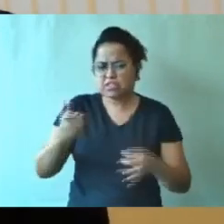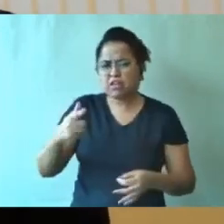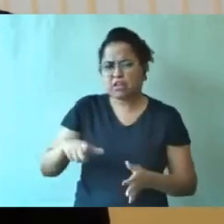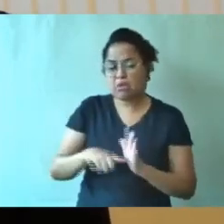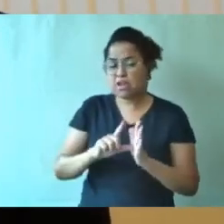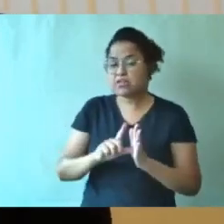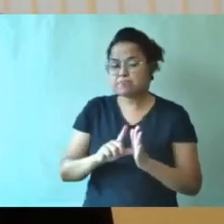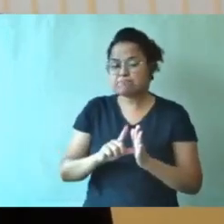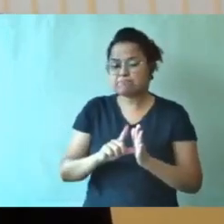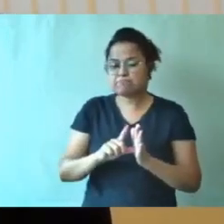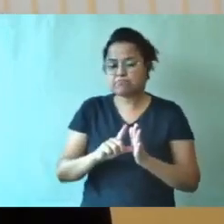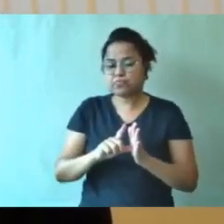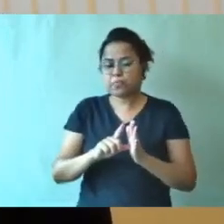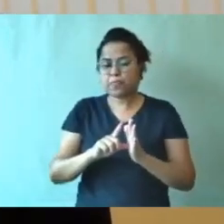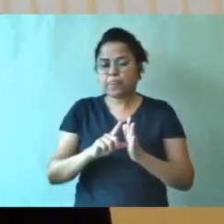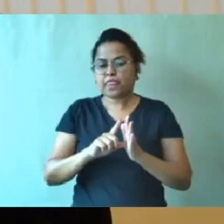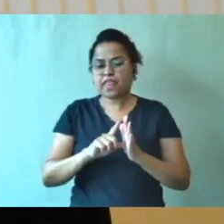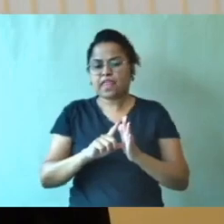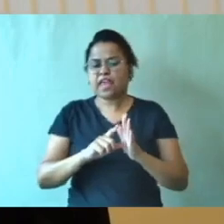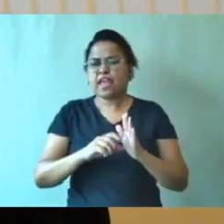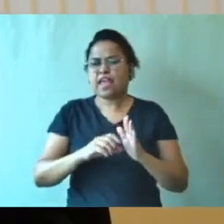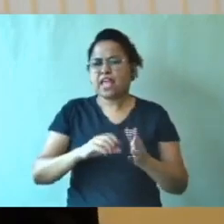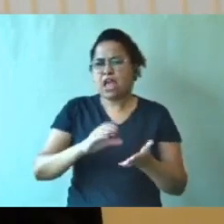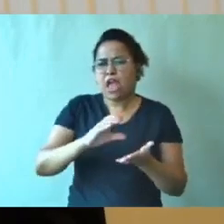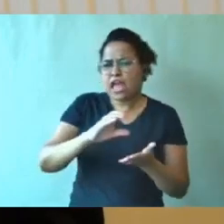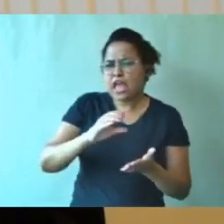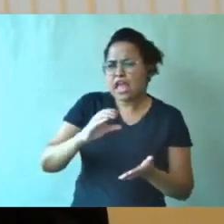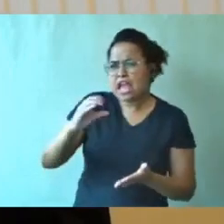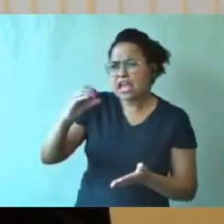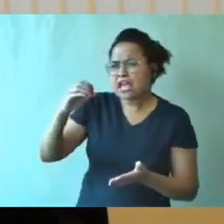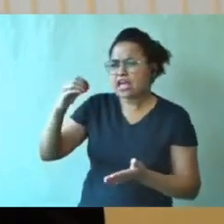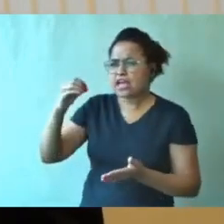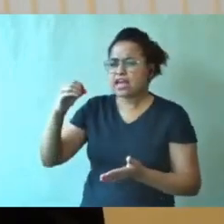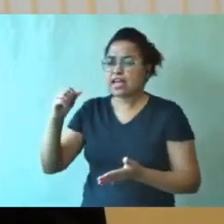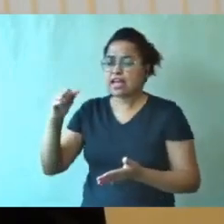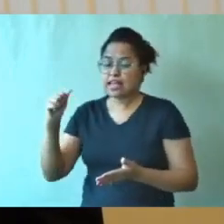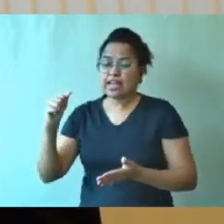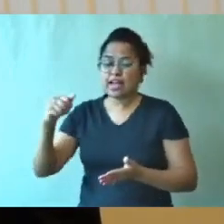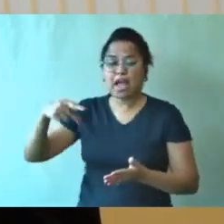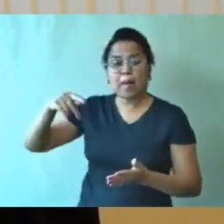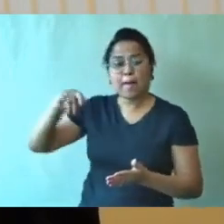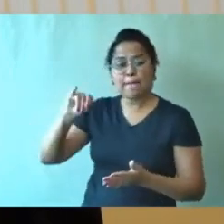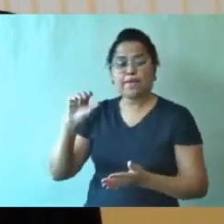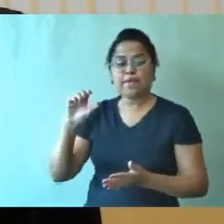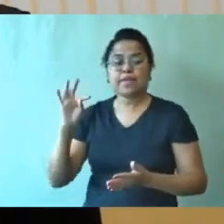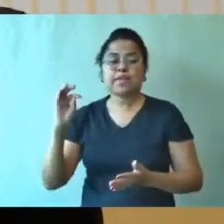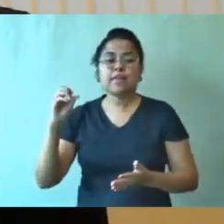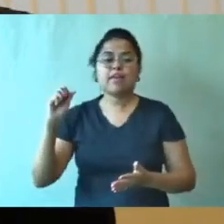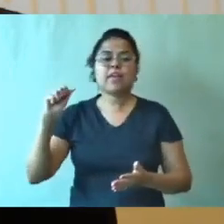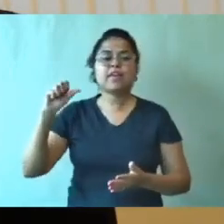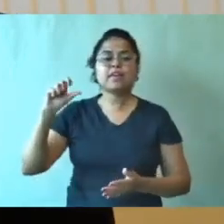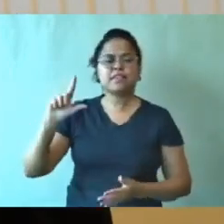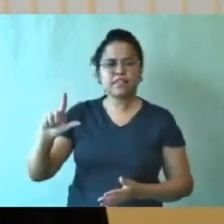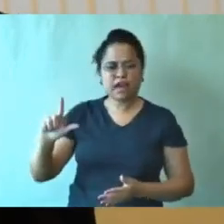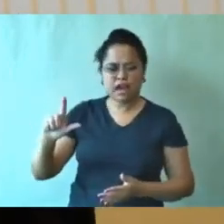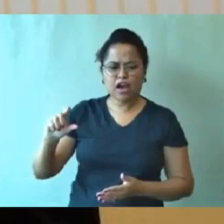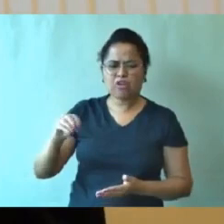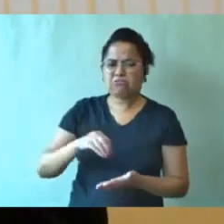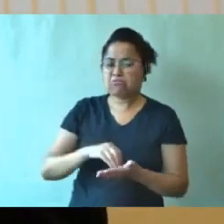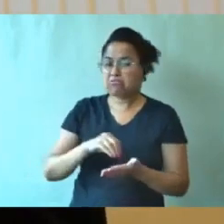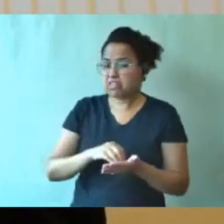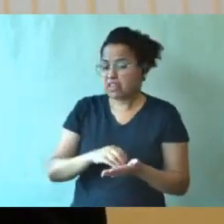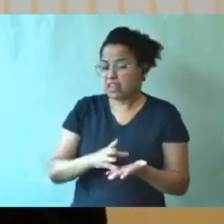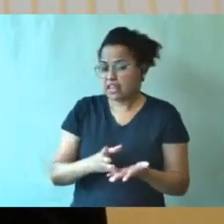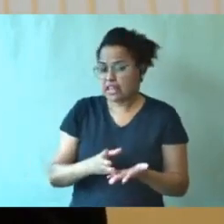capital insignificante, né? Aí ele teve realmente que assumir a postura de